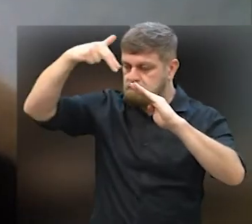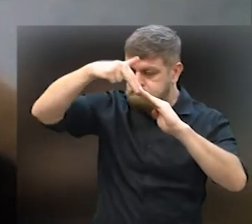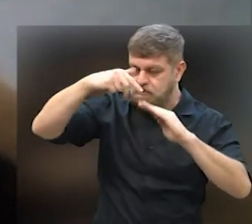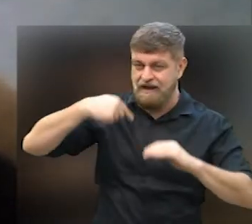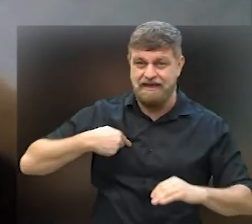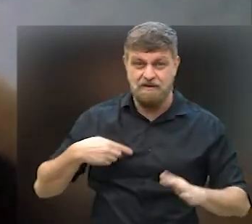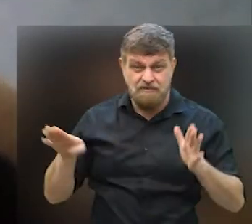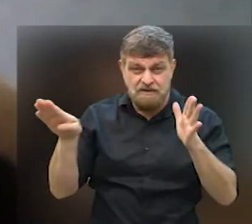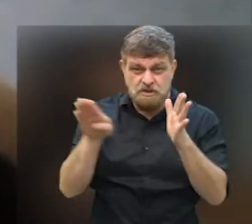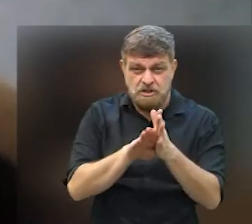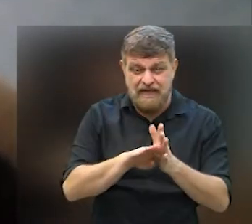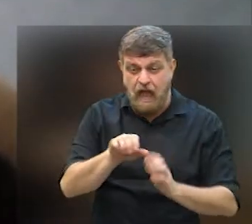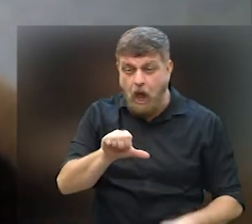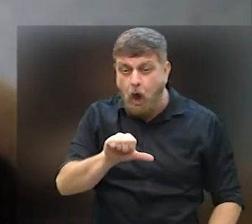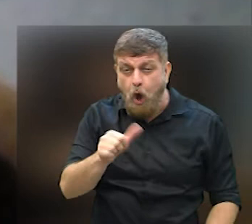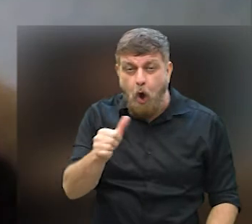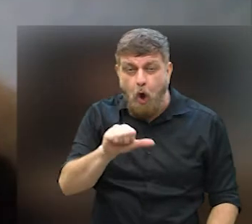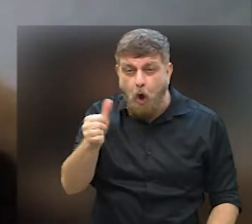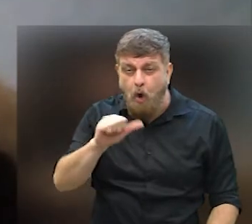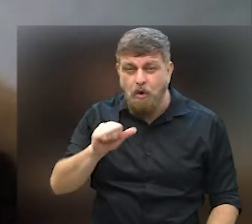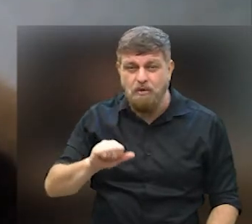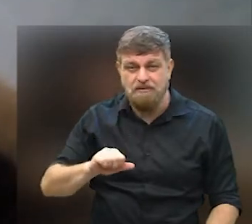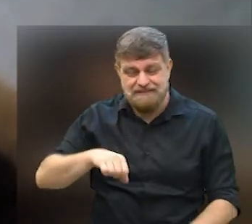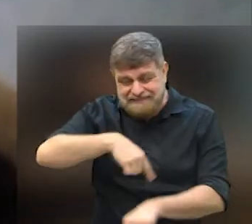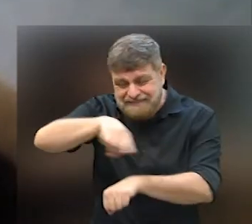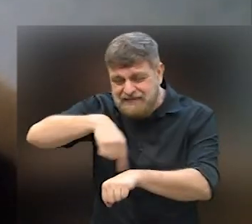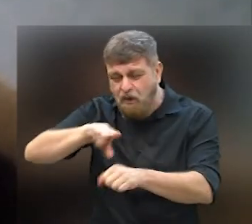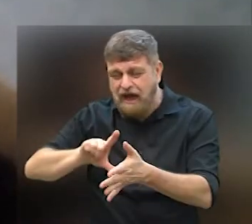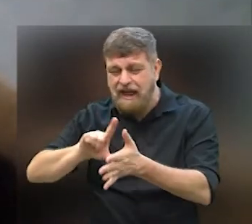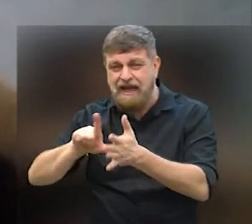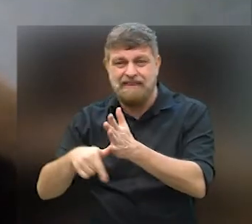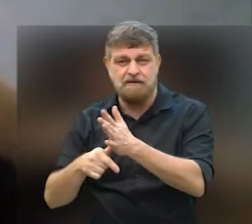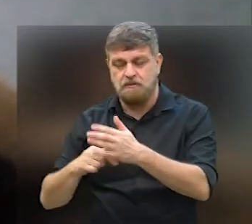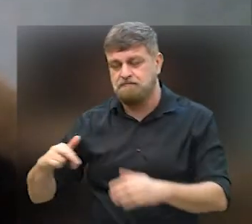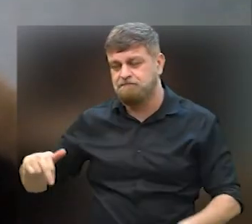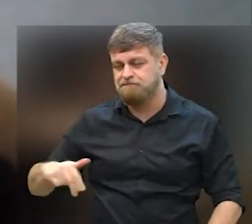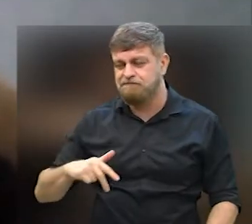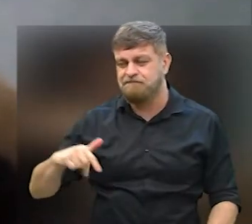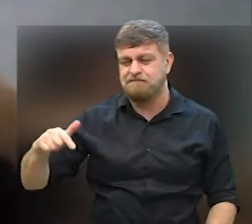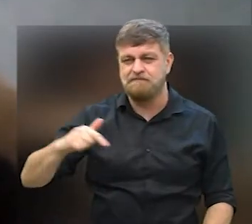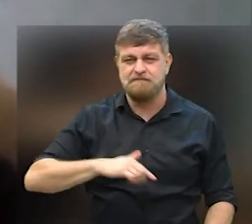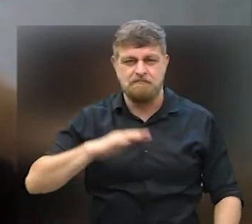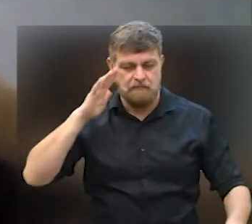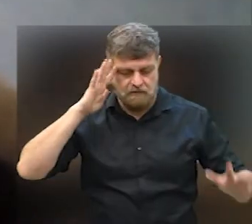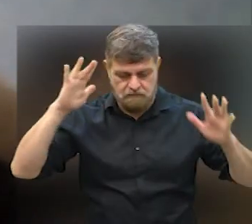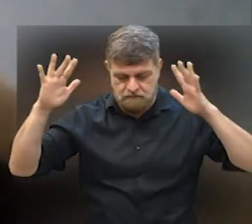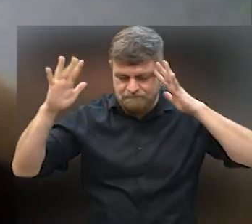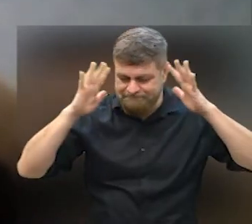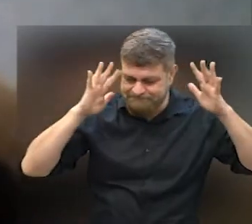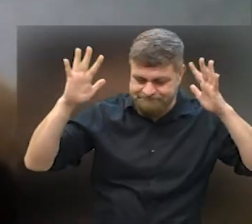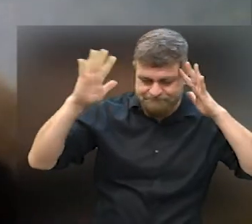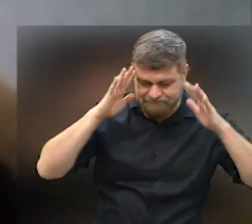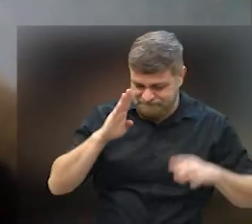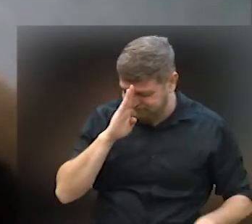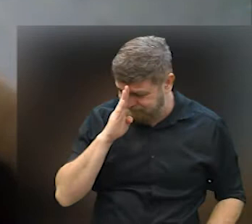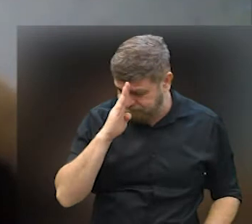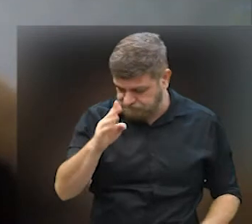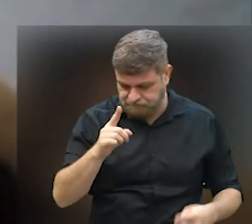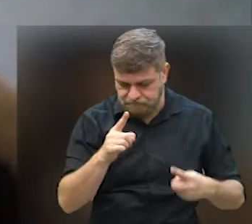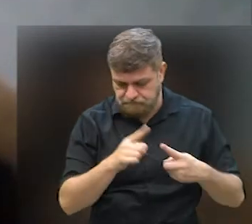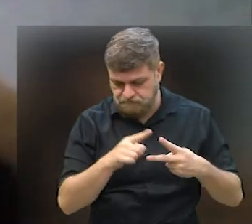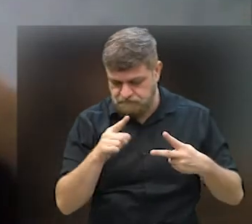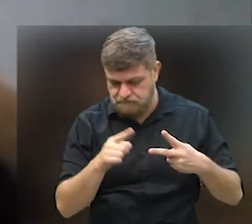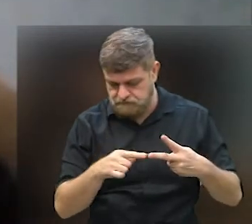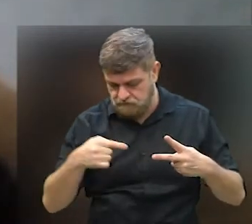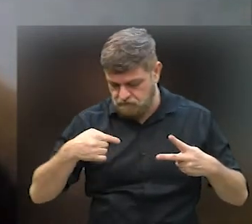11 horas, exatamente 11 horas de deslocamento. É muito tempo, então a gente começa a pensar em muita coisa. Mas os principais pensamentos são 2